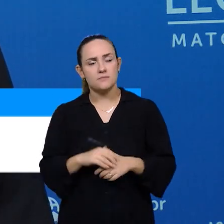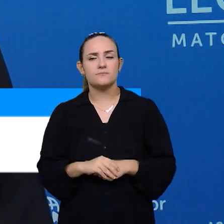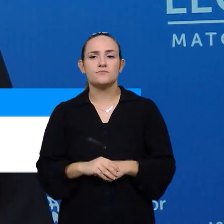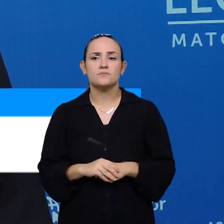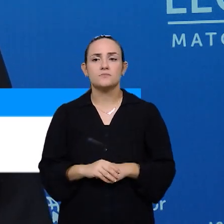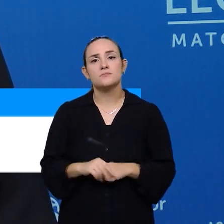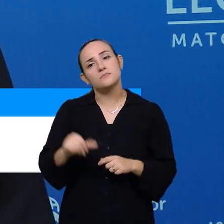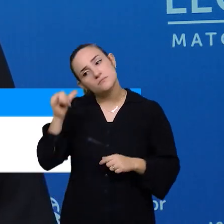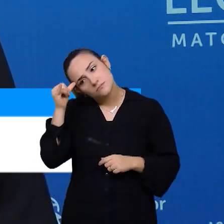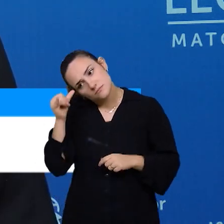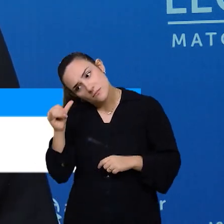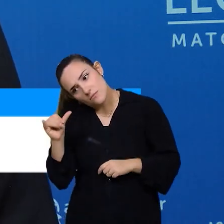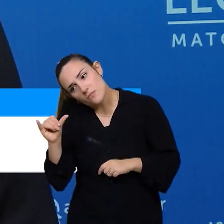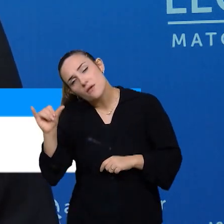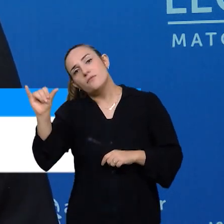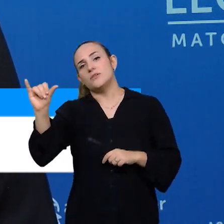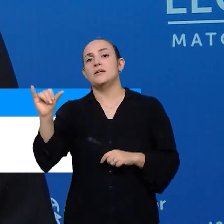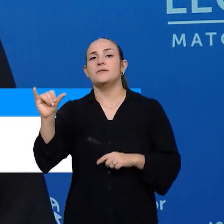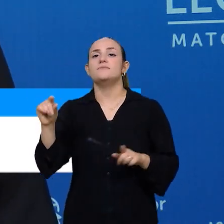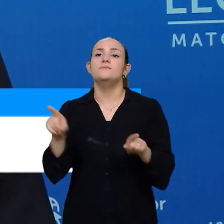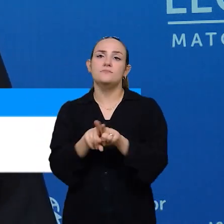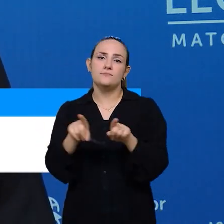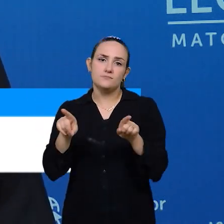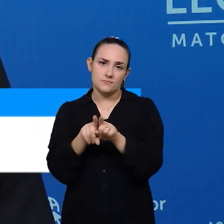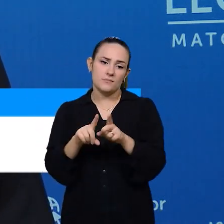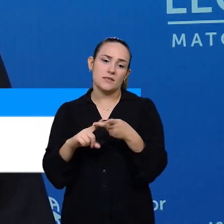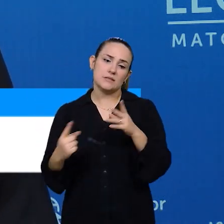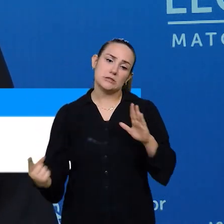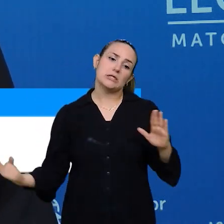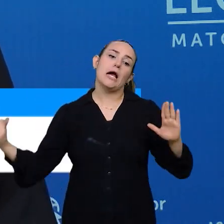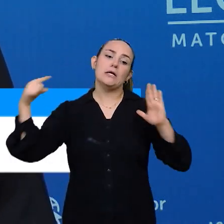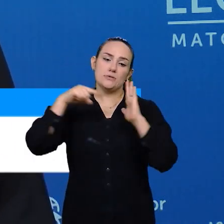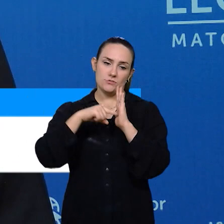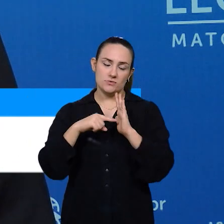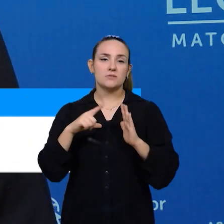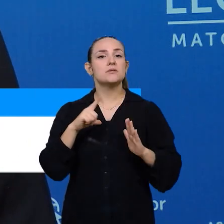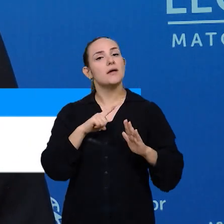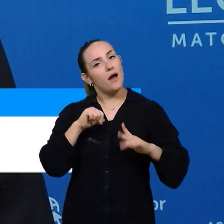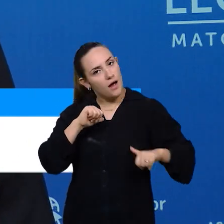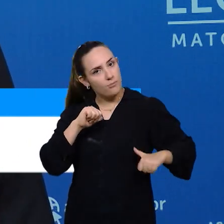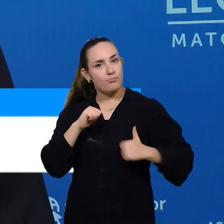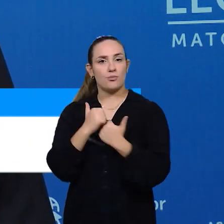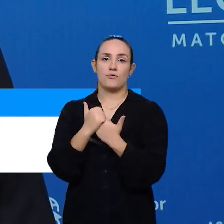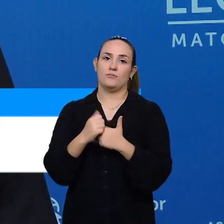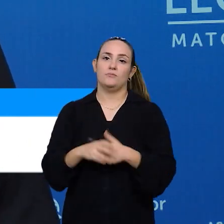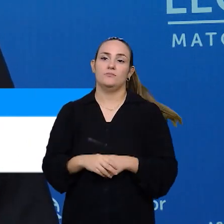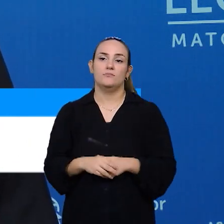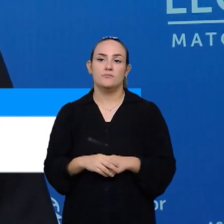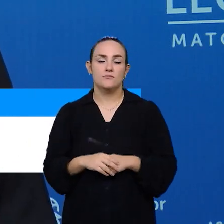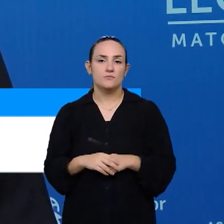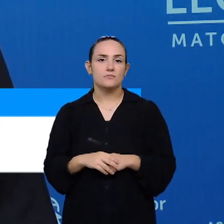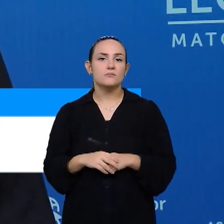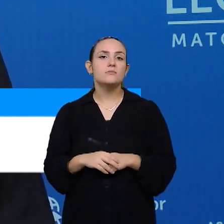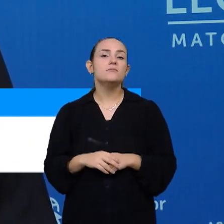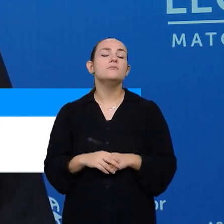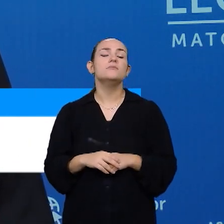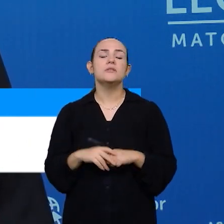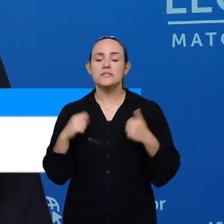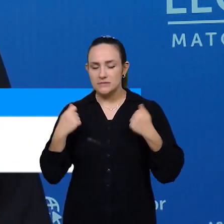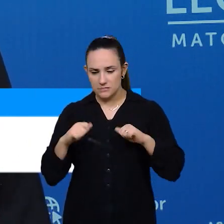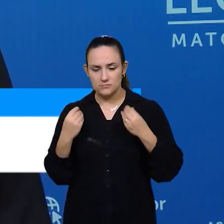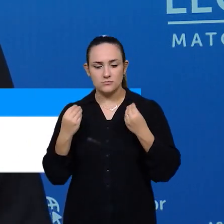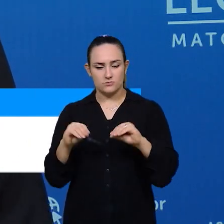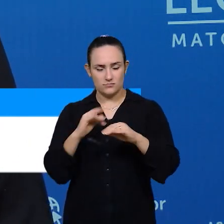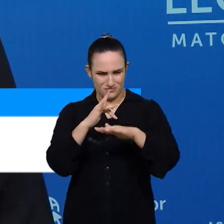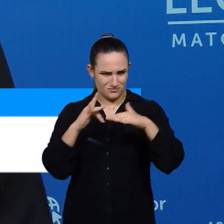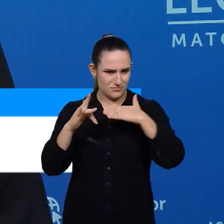nessa questão da prevenção, na questão da denúncia, de apoiar, publicando